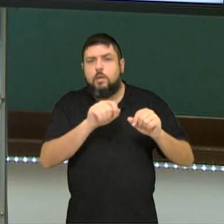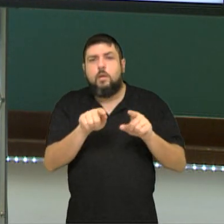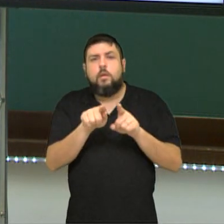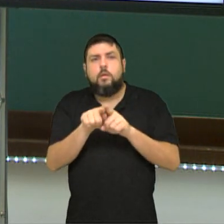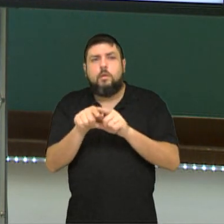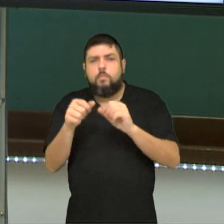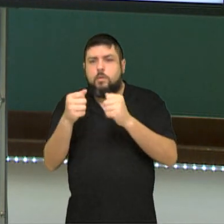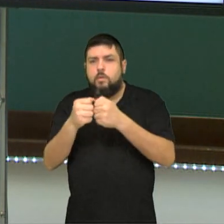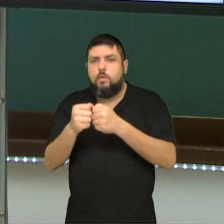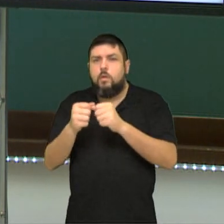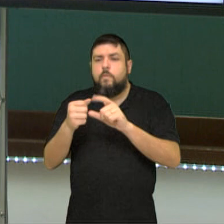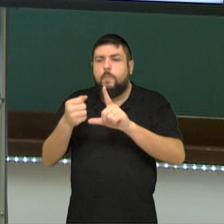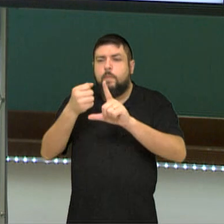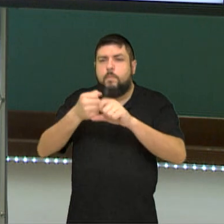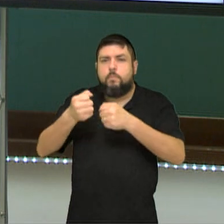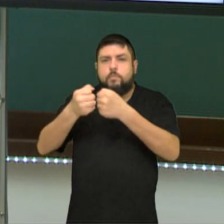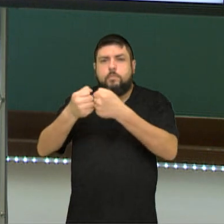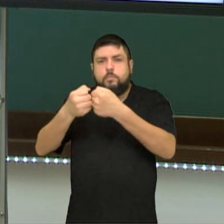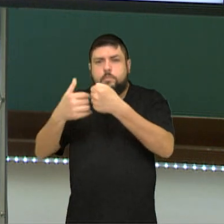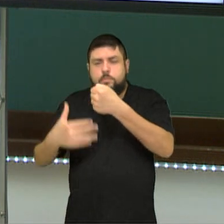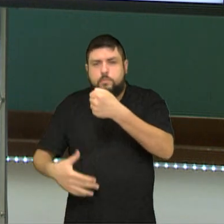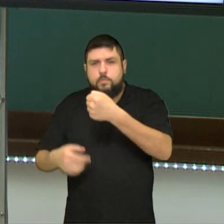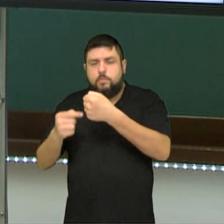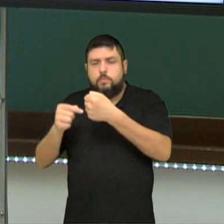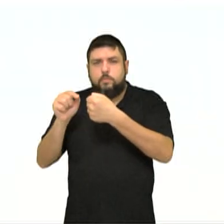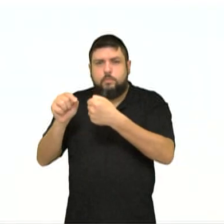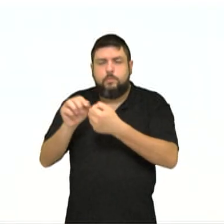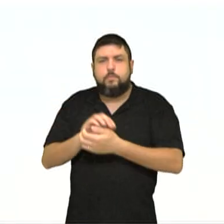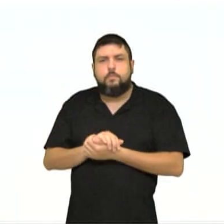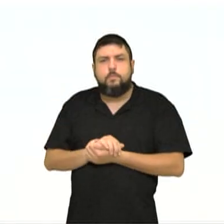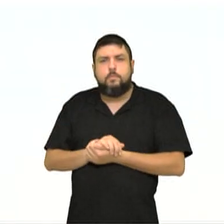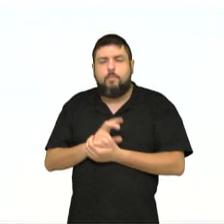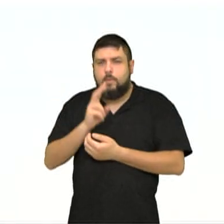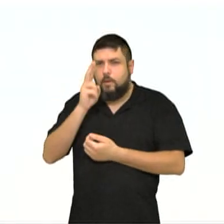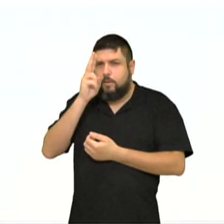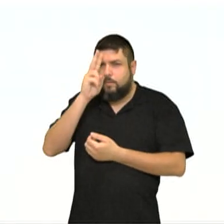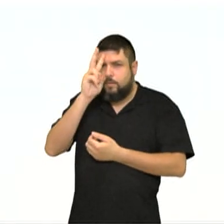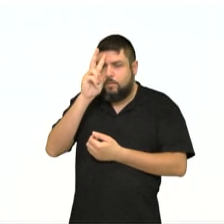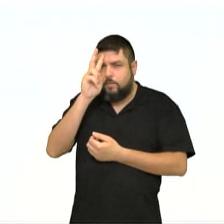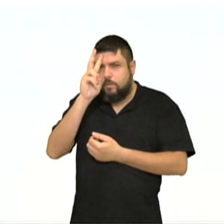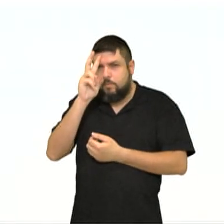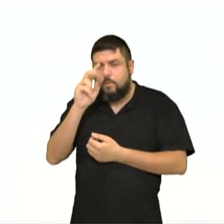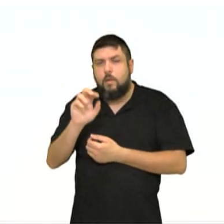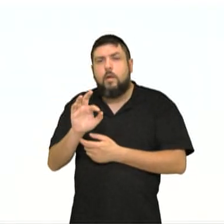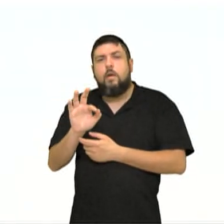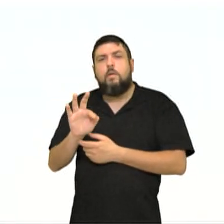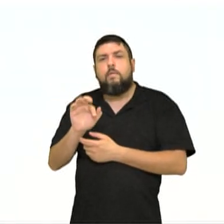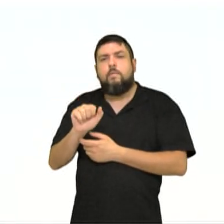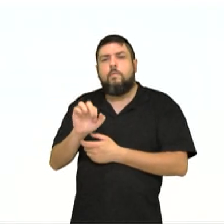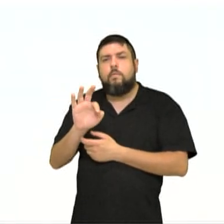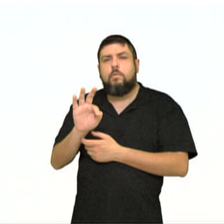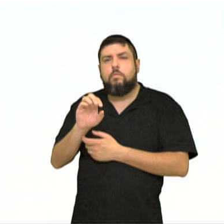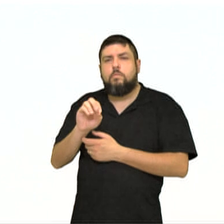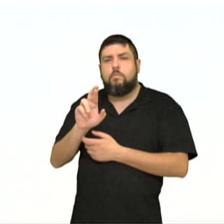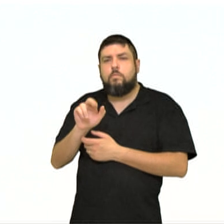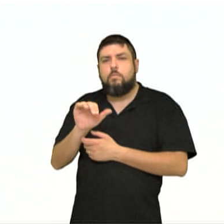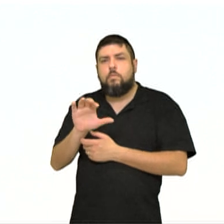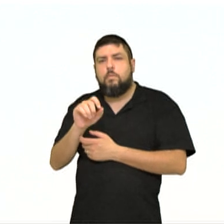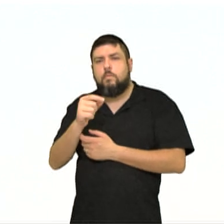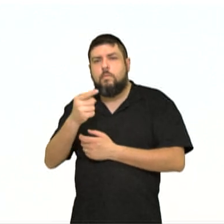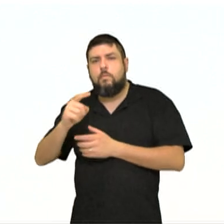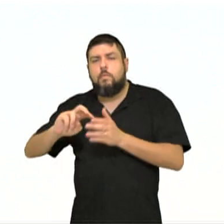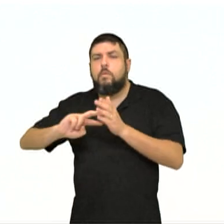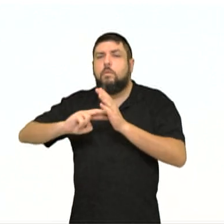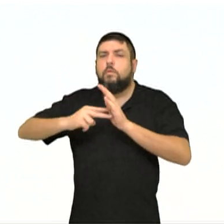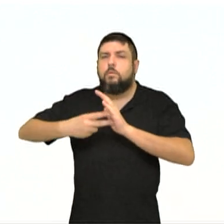polinômio, a multiplicação. Lembra-se que estava escrito anteriormente? Fatorar é expressar através de um produto. E o